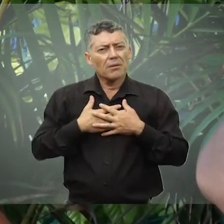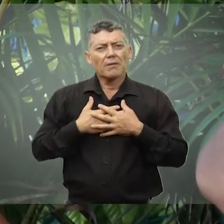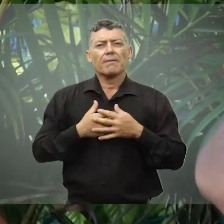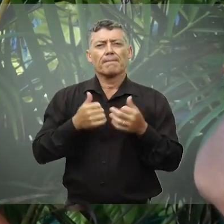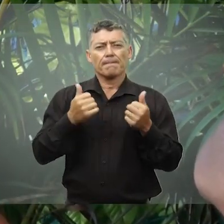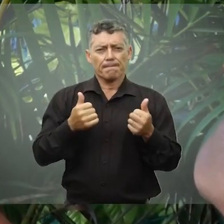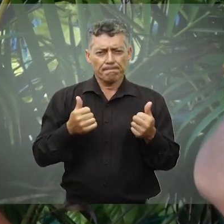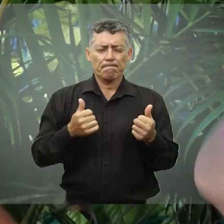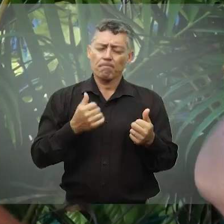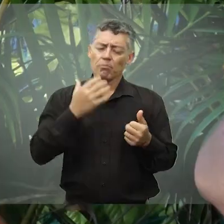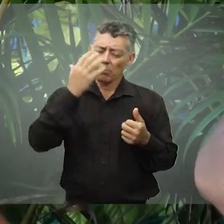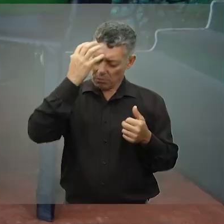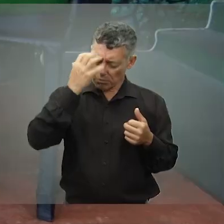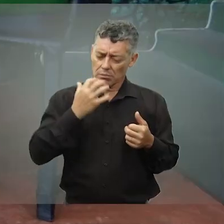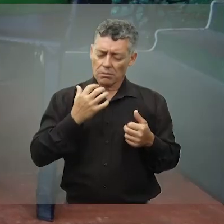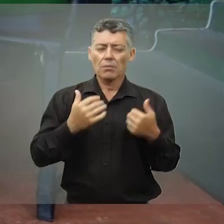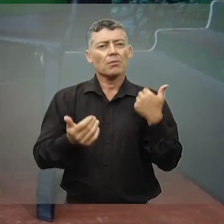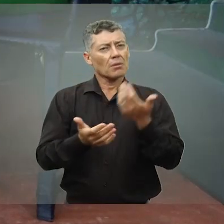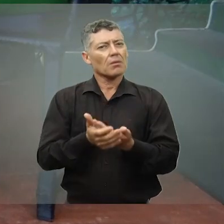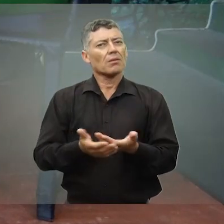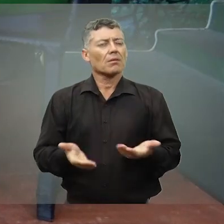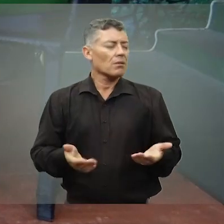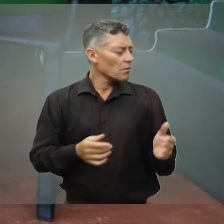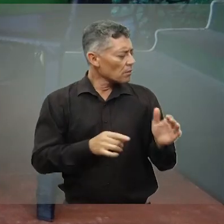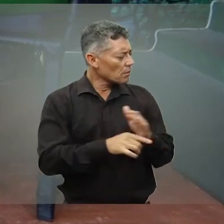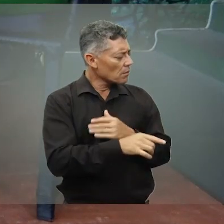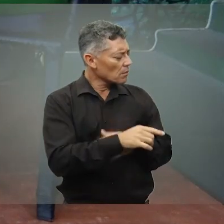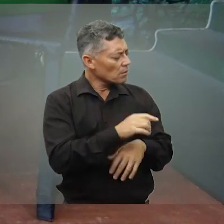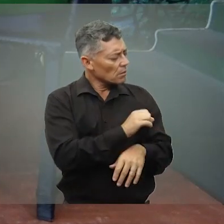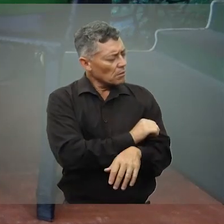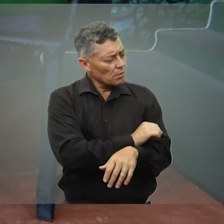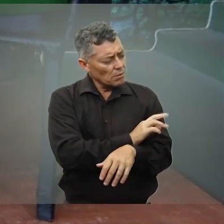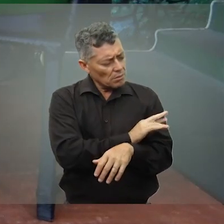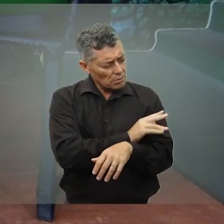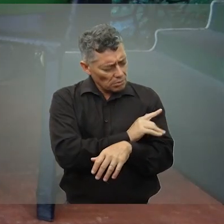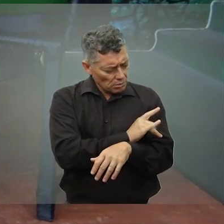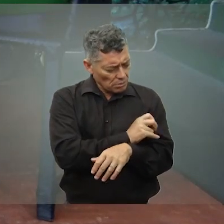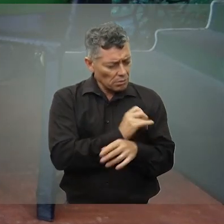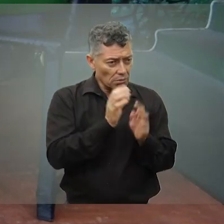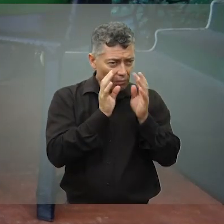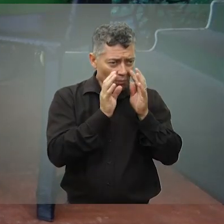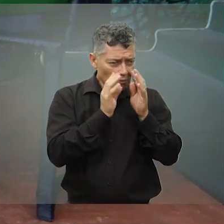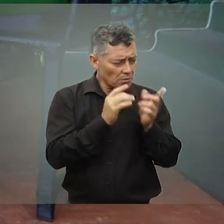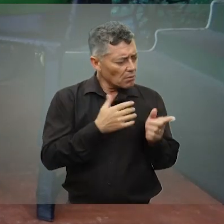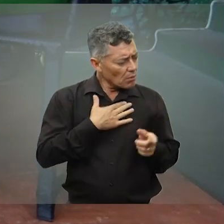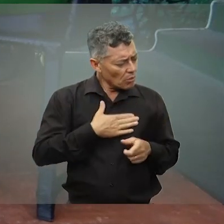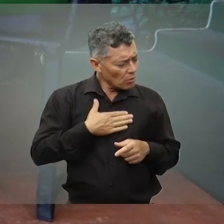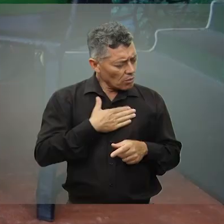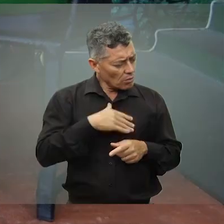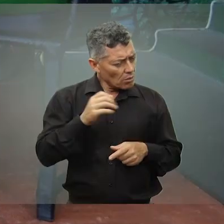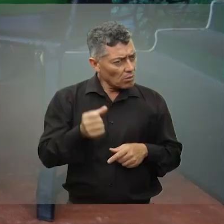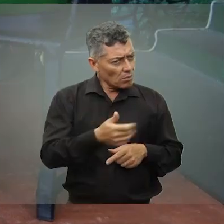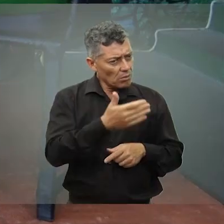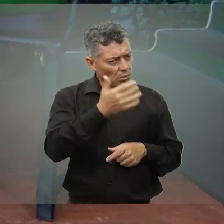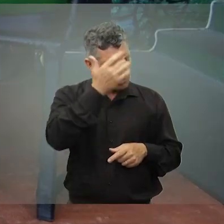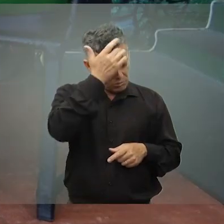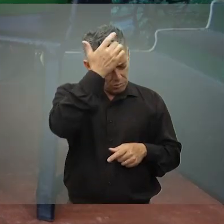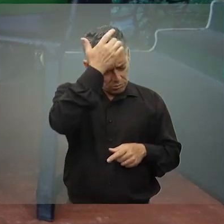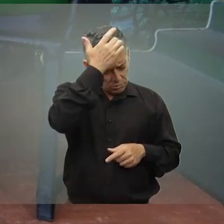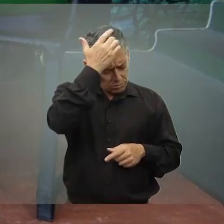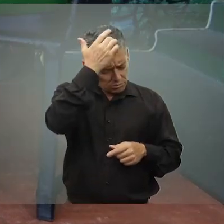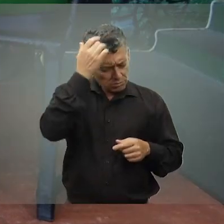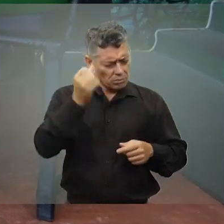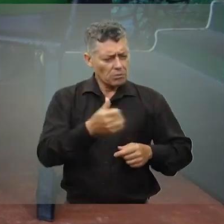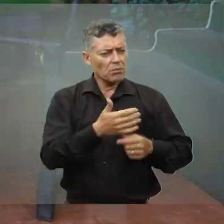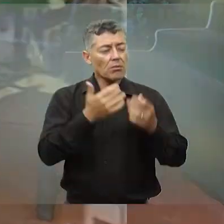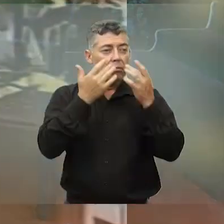eu busco essa seriedade até hoje. Serginho, e uma característica sua chama muita atenção também, você gosta muito de inovar durante a sua apresentação, né? A gente sabe